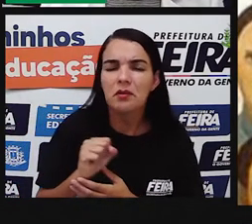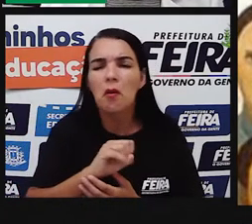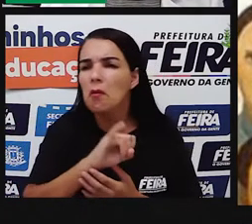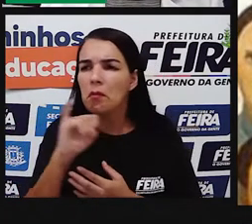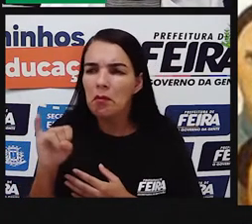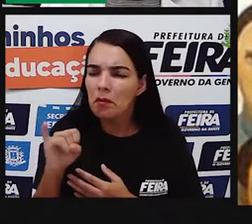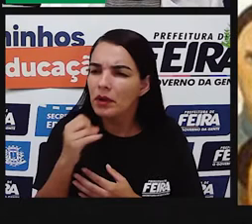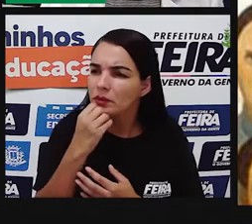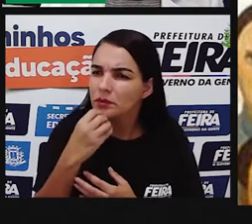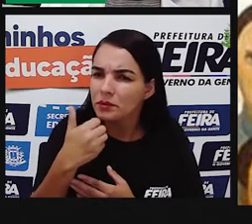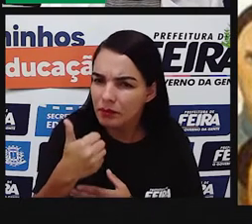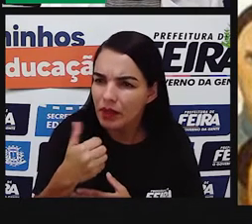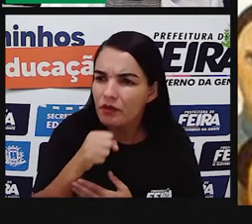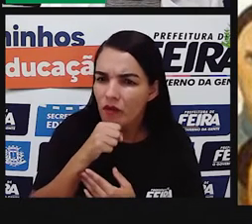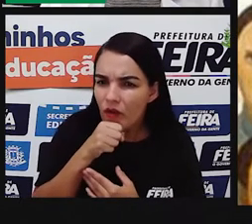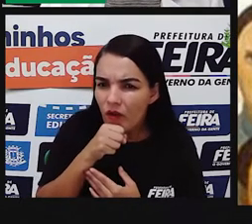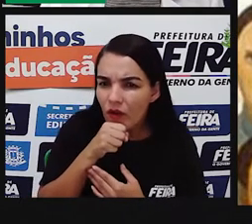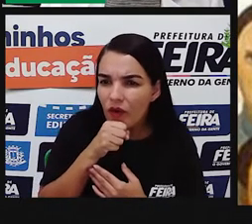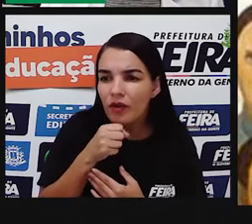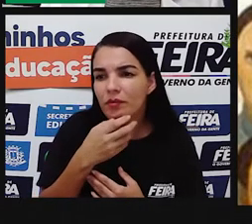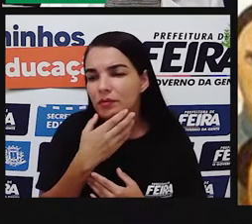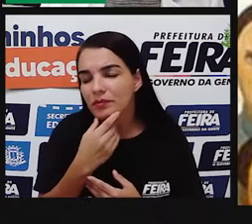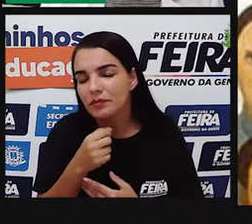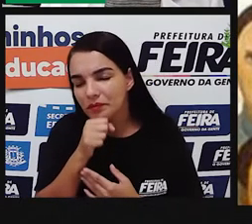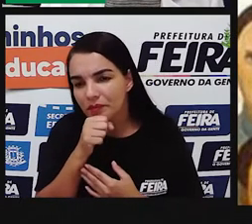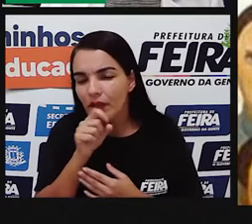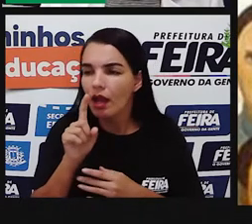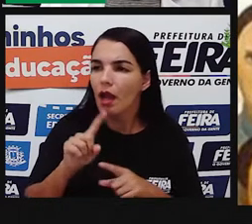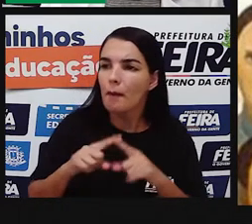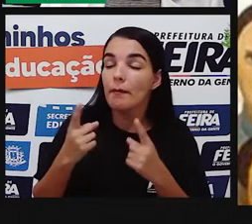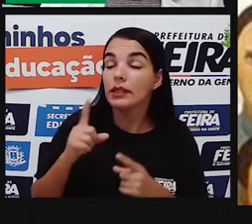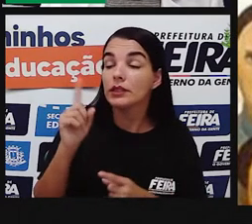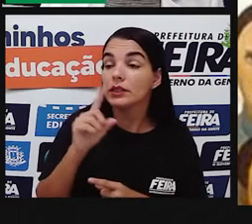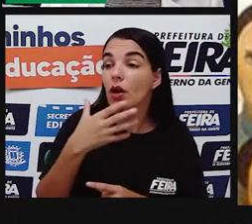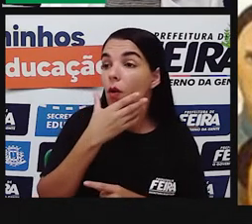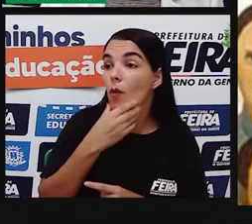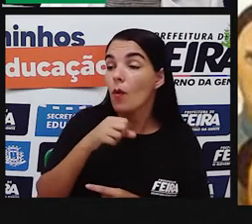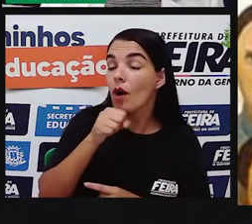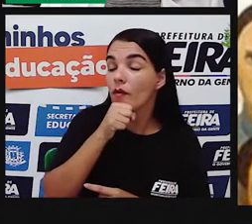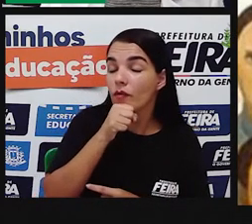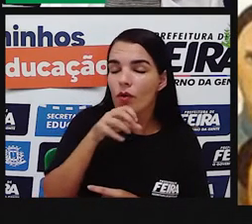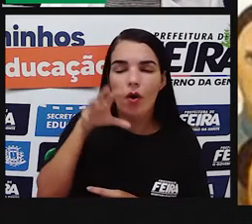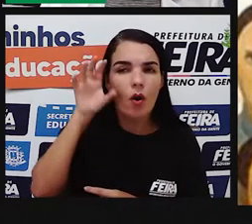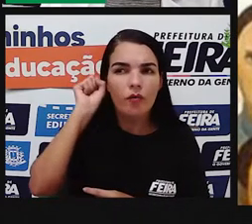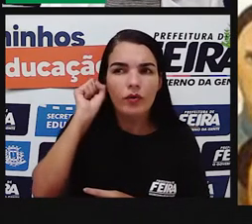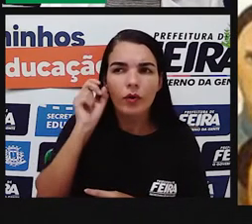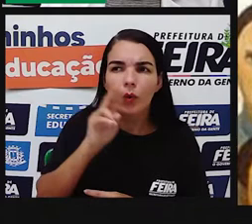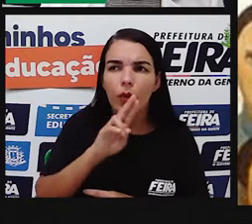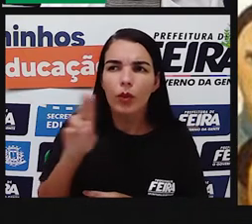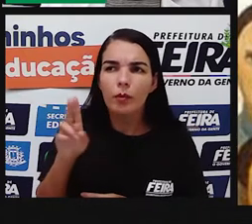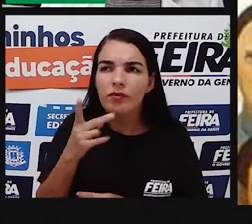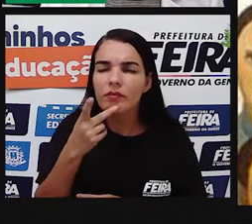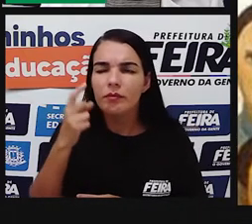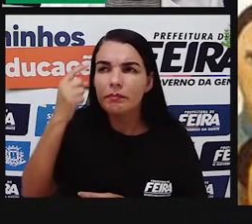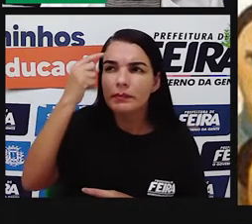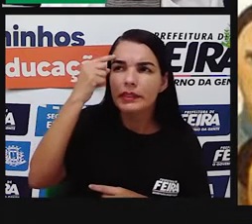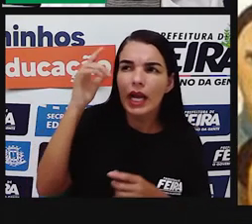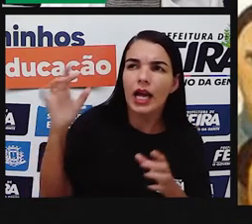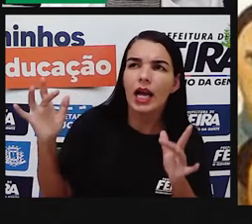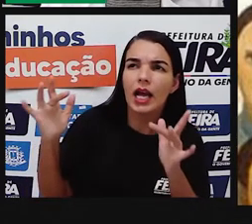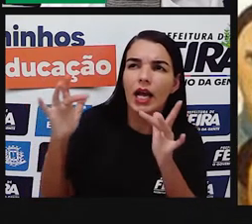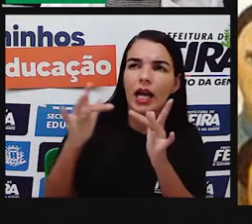coisas? Tudo bem aí, vovô? O avô, quando ele ouve firme, ele associa a